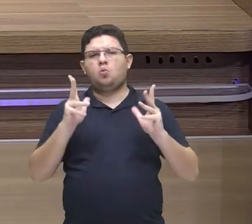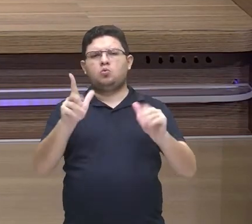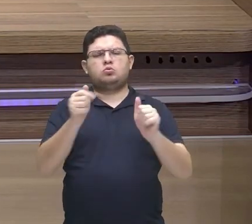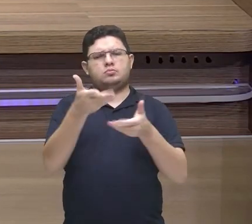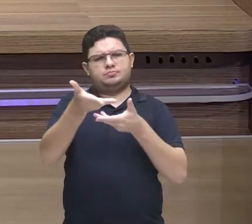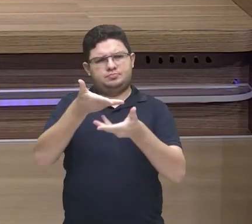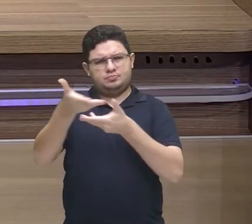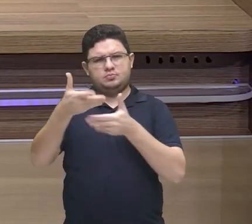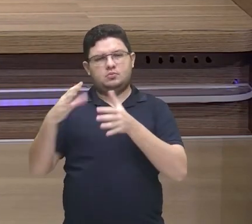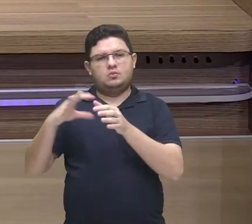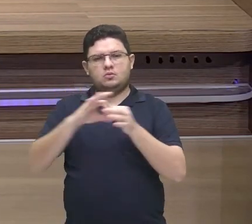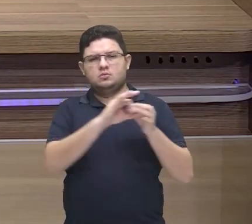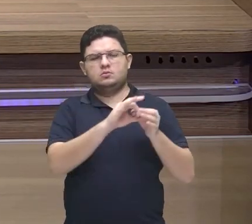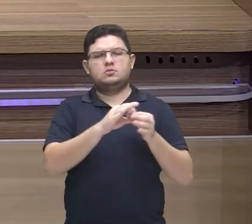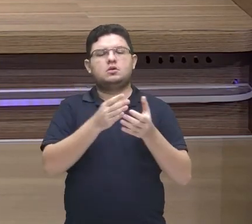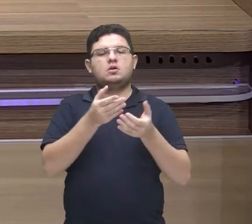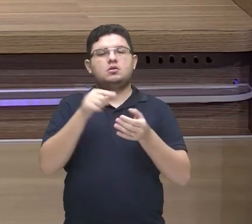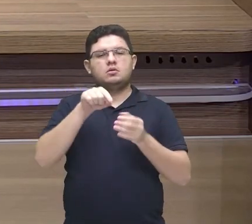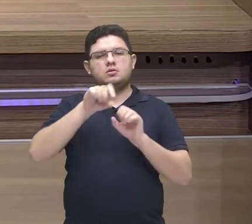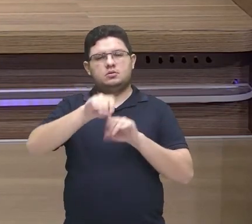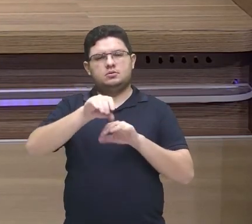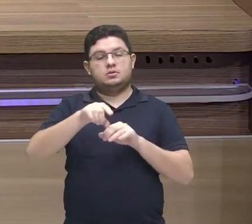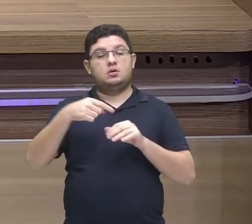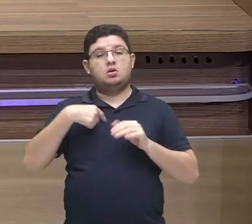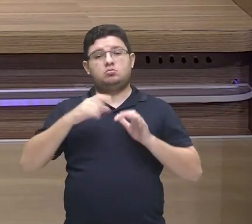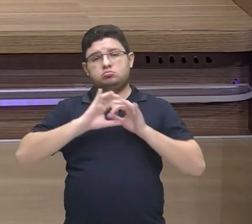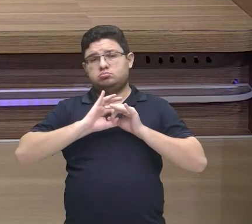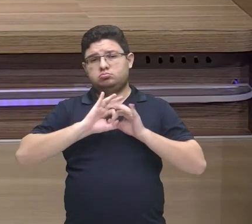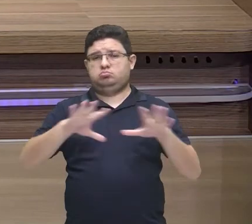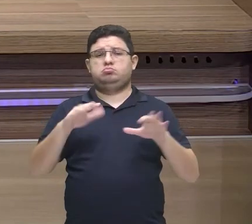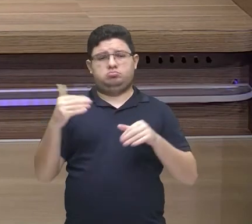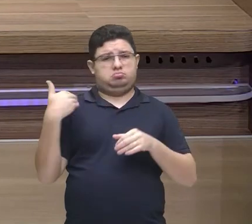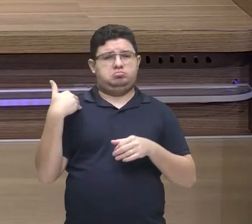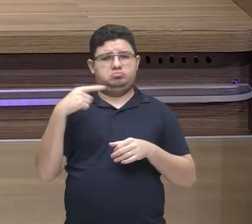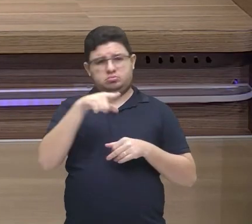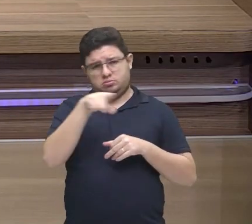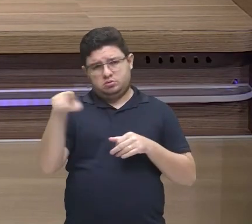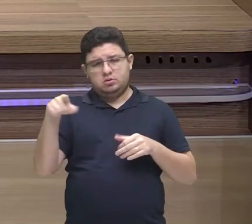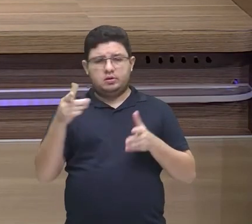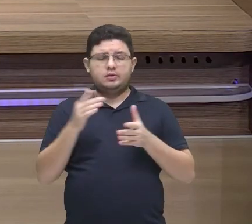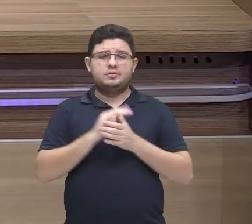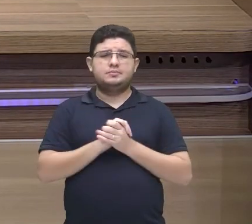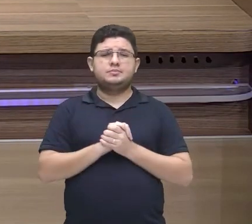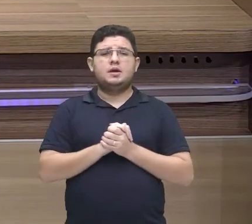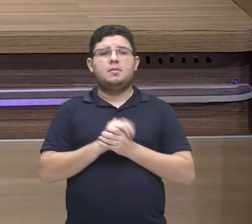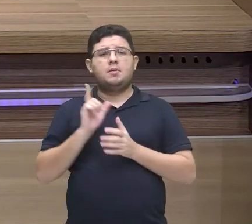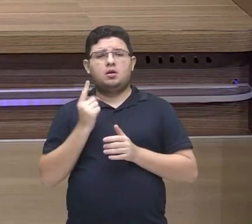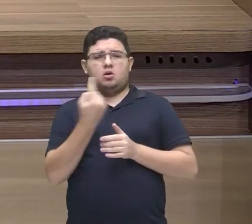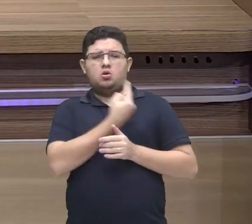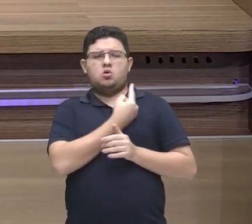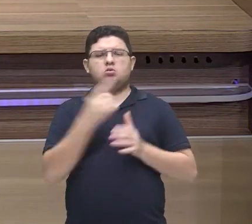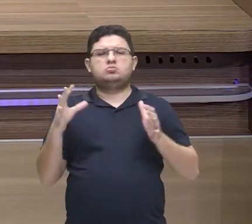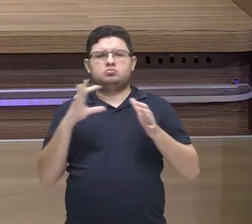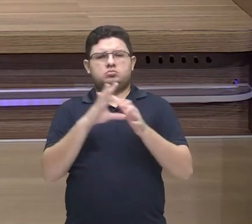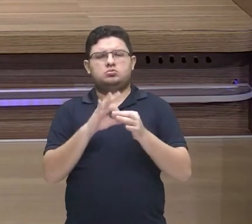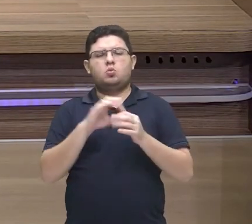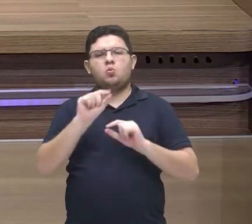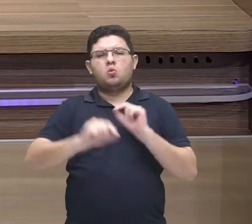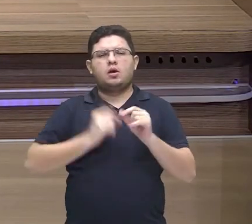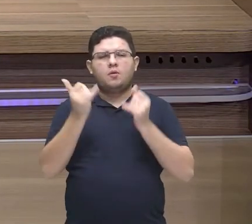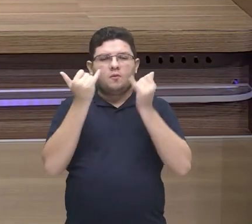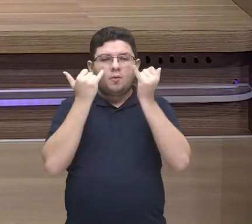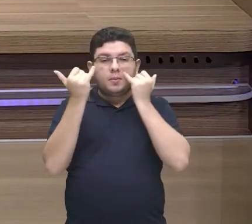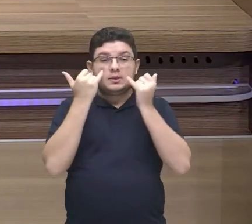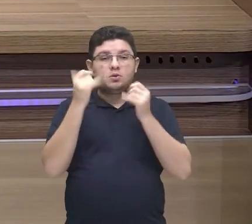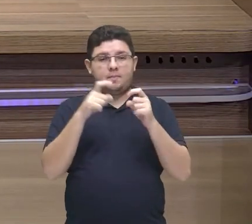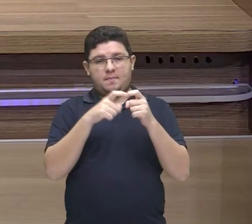Eu sempre me coloquei à disposição e continuo me colocando à disposição para que a gente possa juntar as informações médicas,